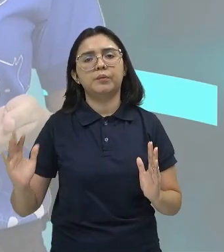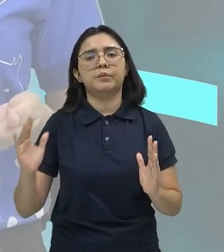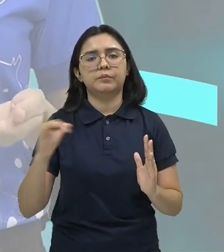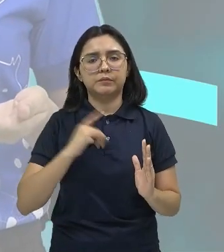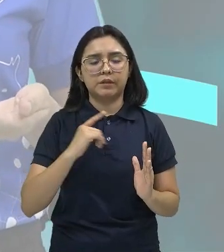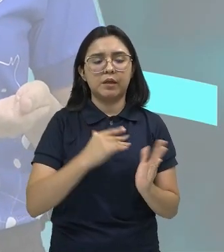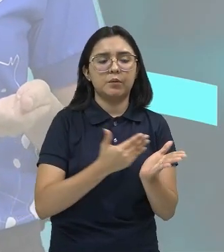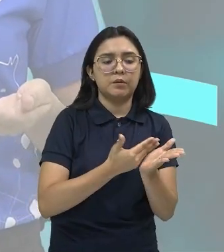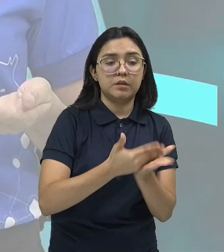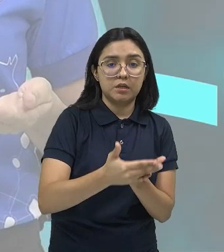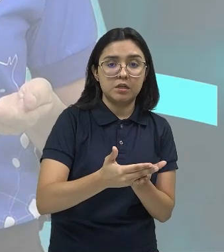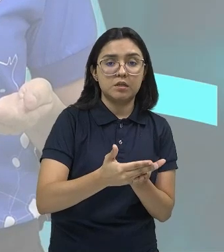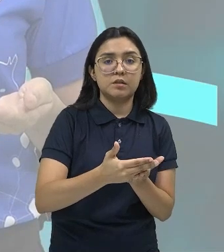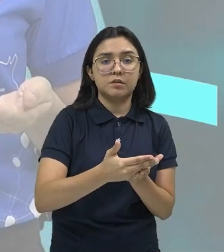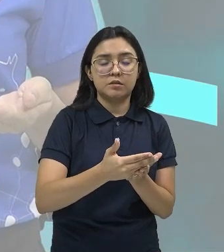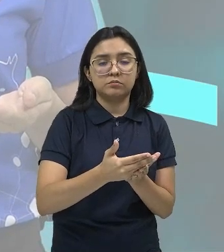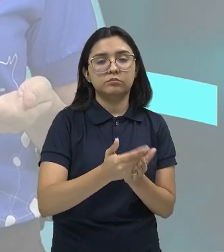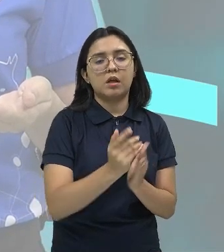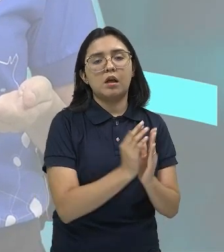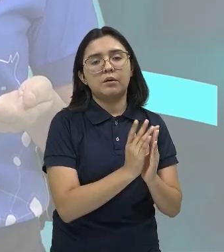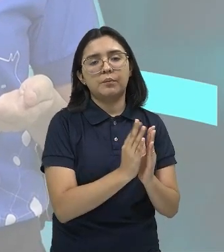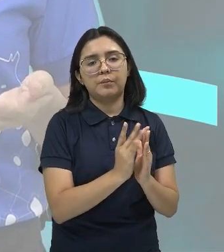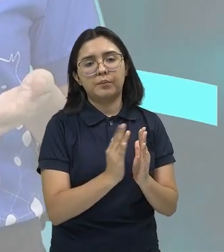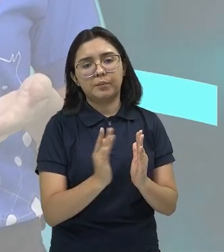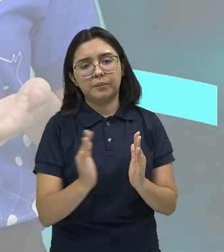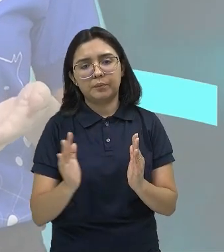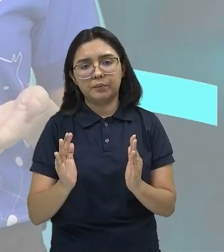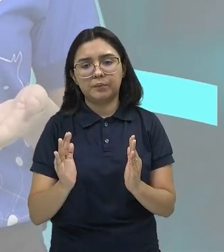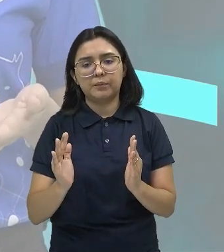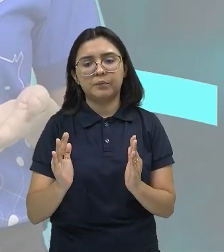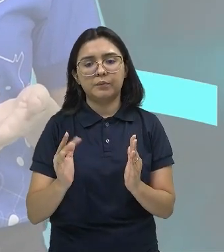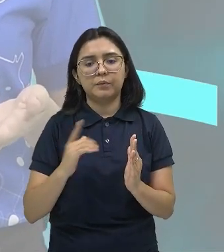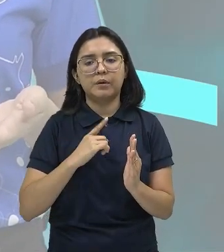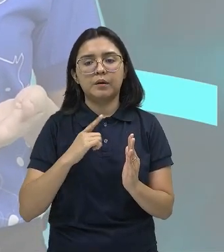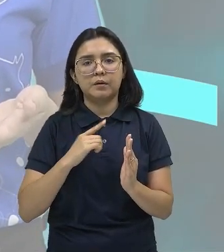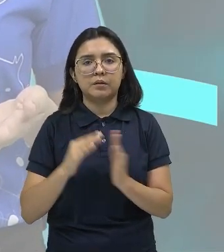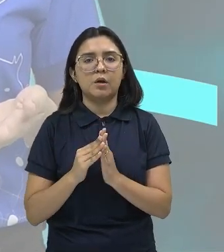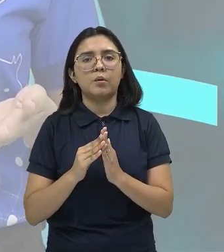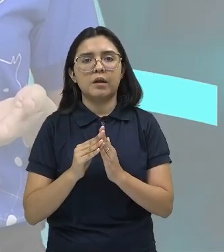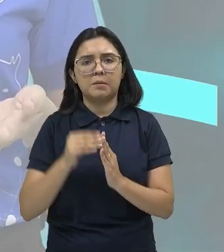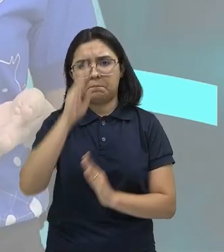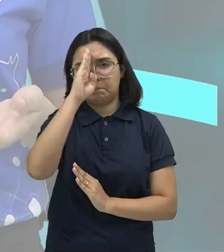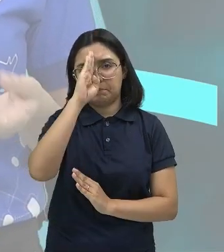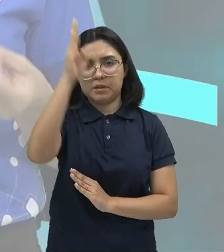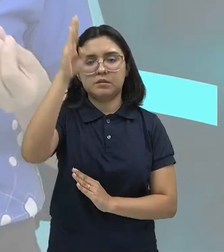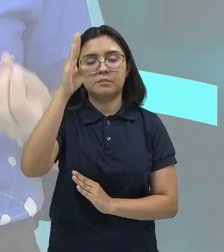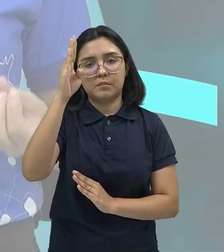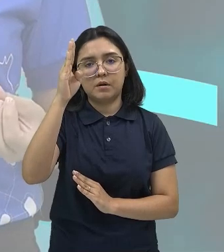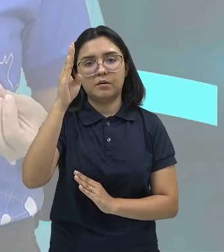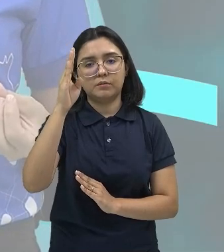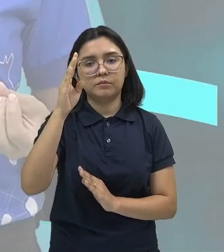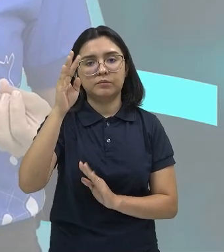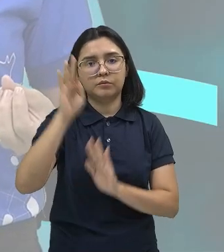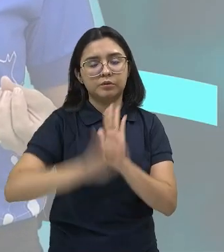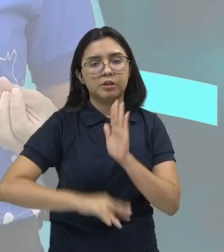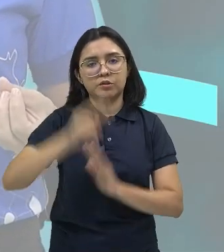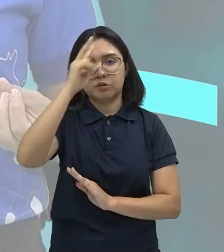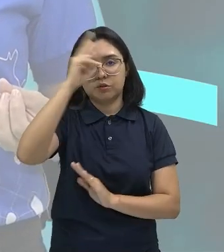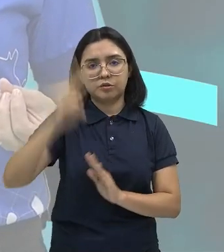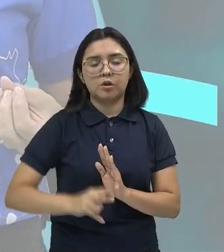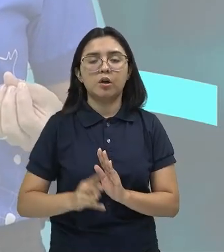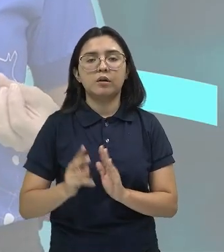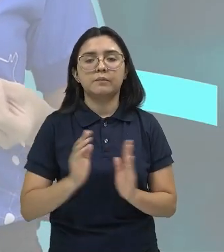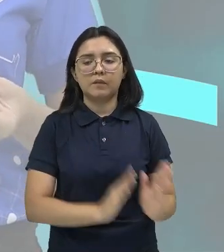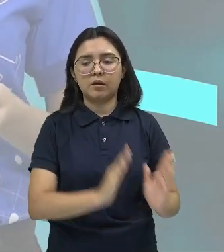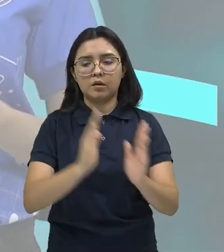aquele começo, né, desenvolve a ideia, tem aquele momento ápice, né, do texto, né, daquela história, e